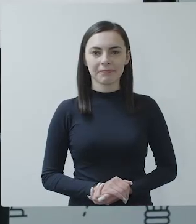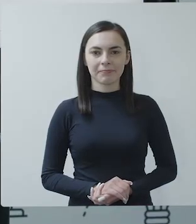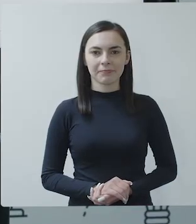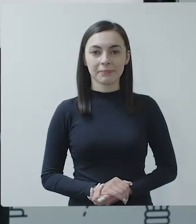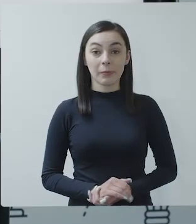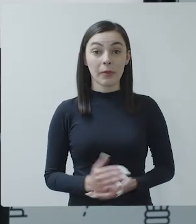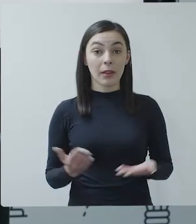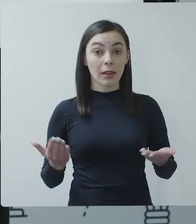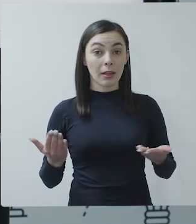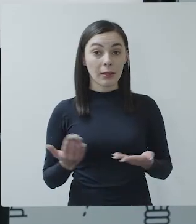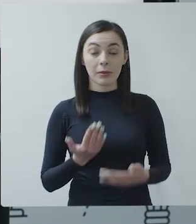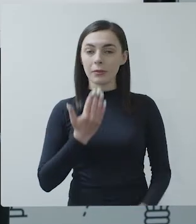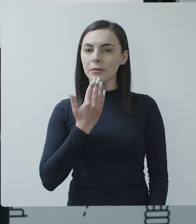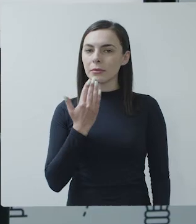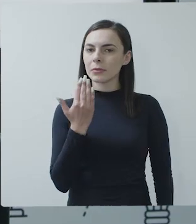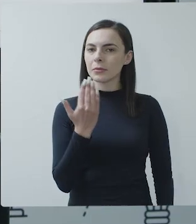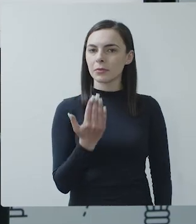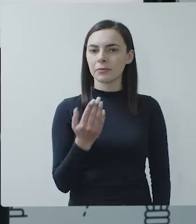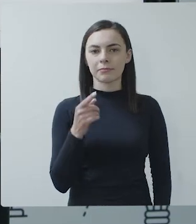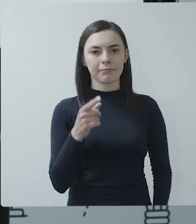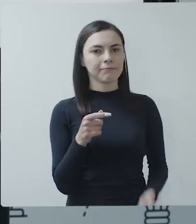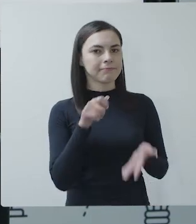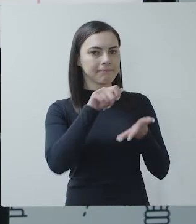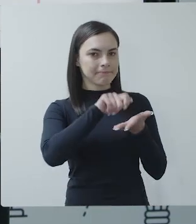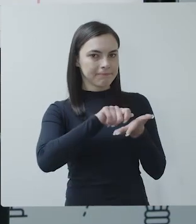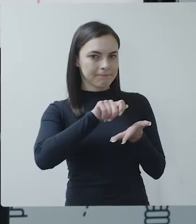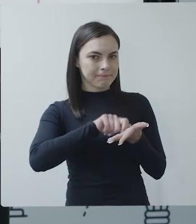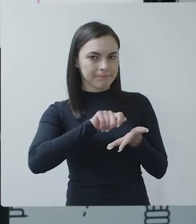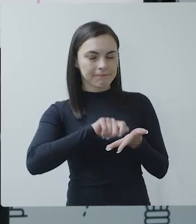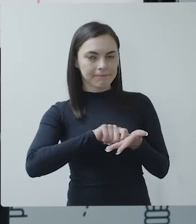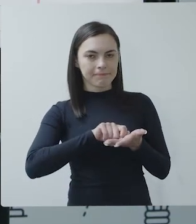A professora agora vai pedir para que vocês façam um registro.